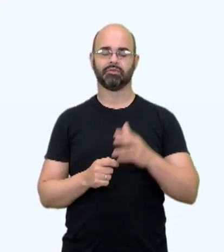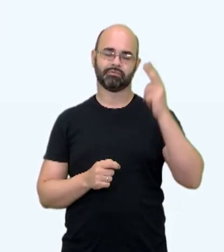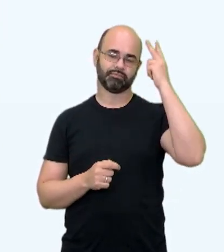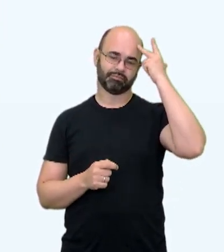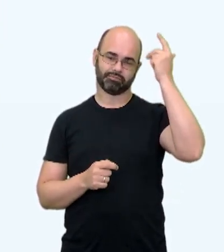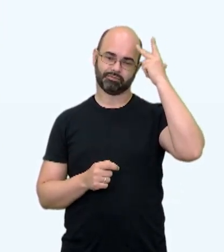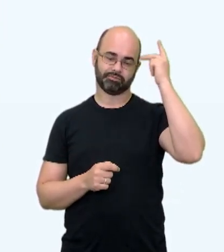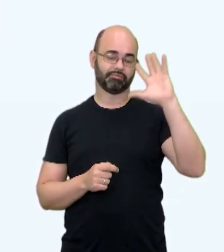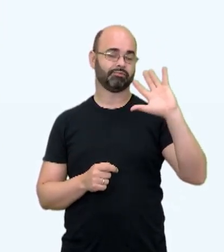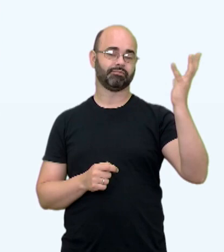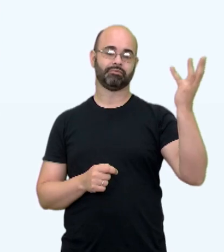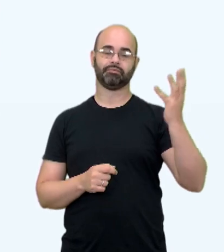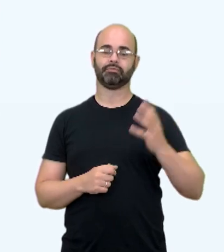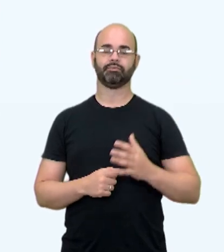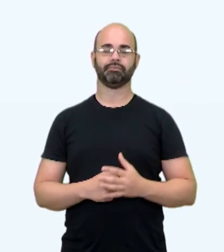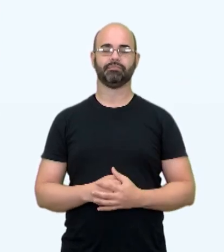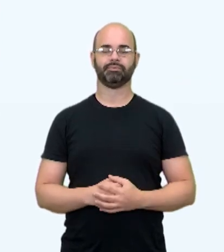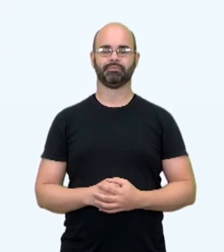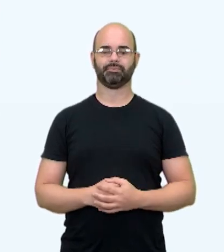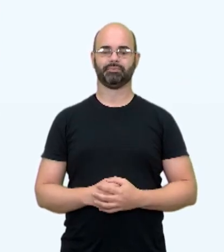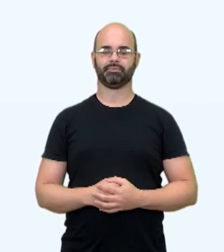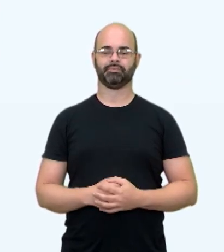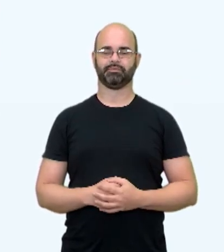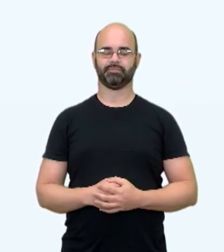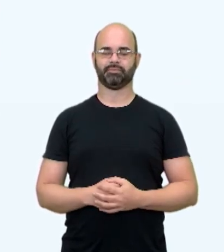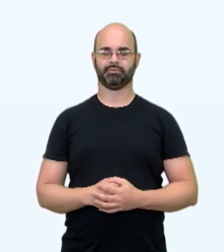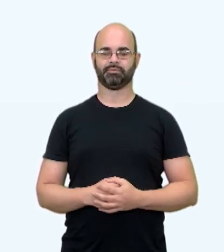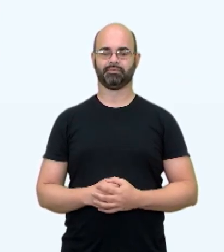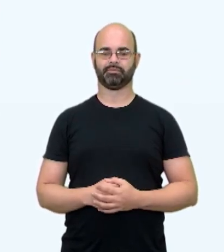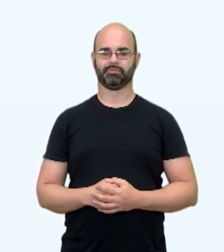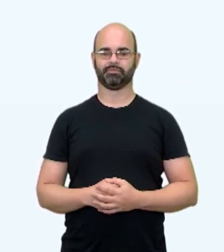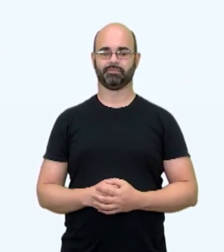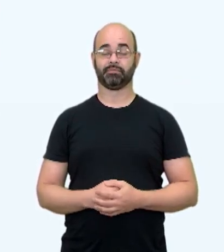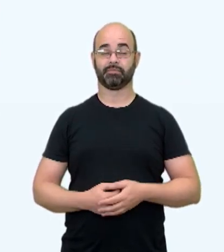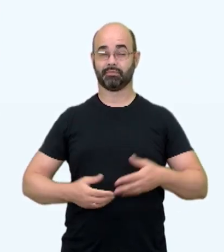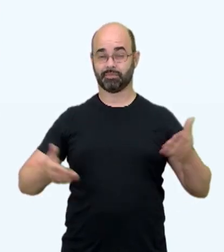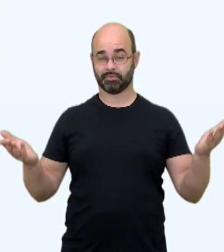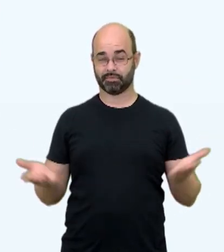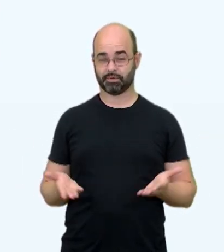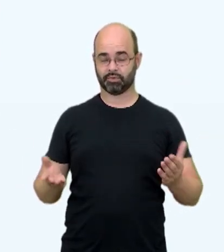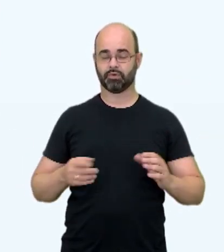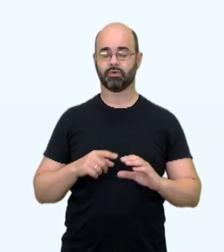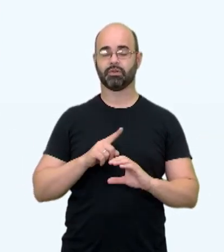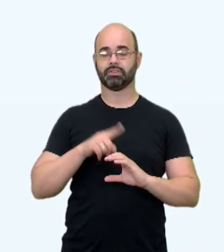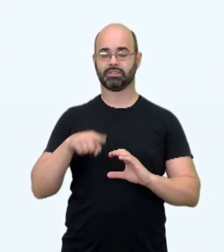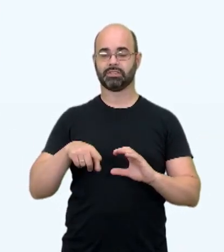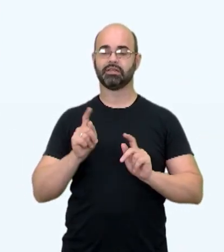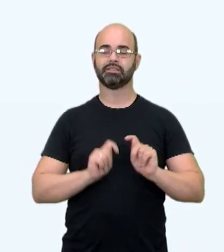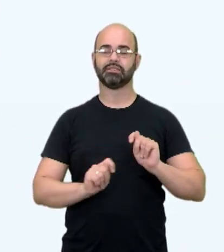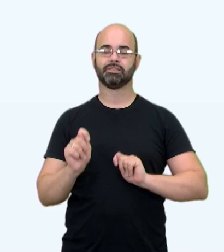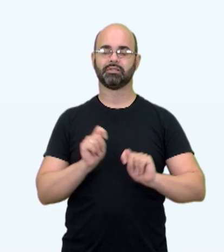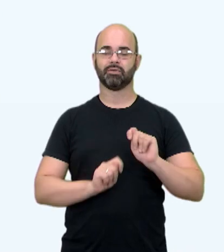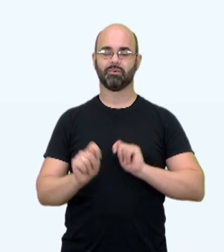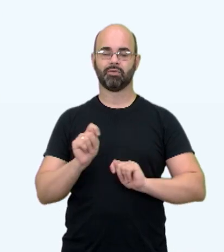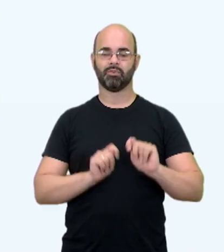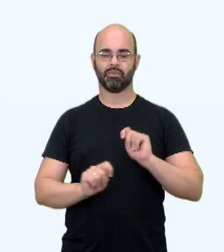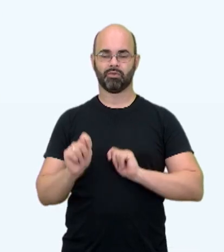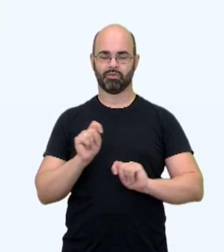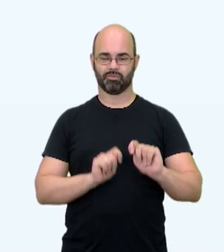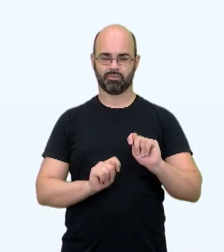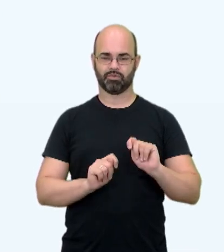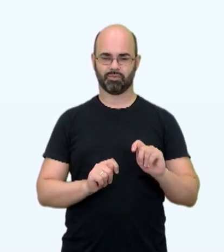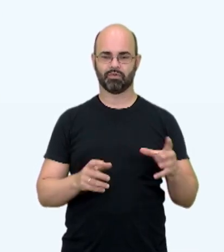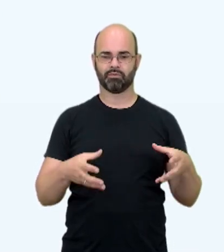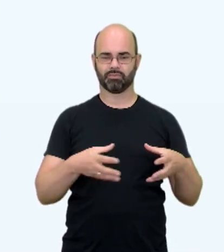naturais. E nesse momento, eu acredito que as ciências econômicas estão fazendo uma